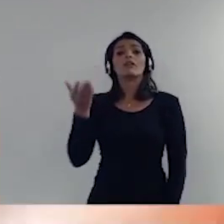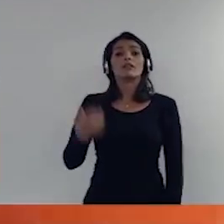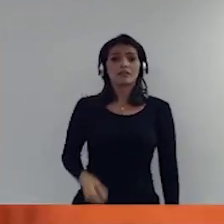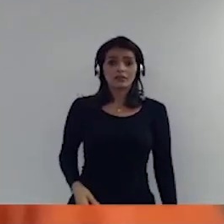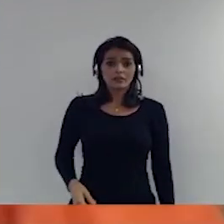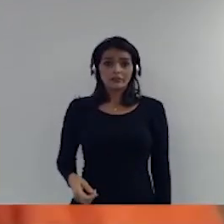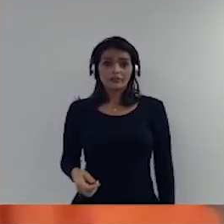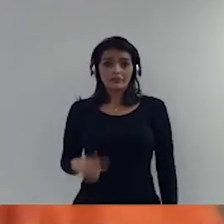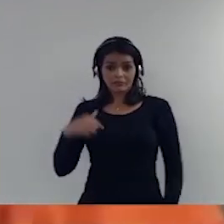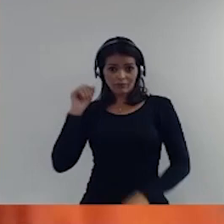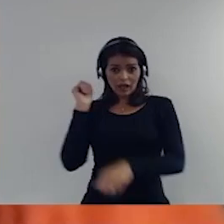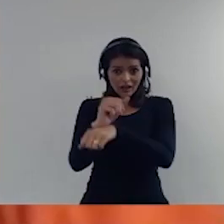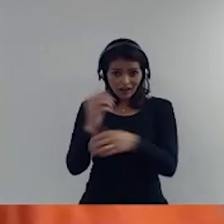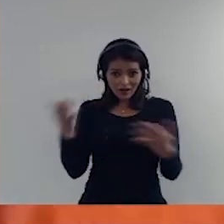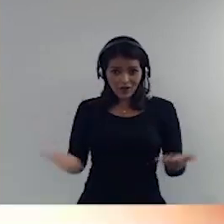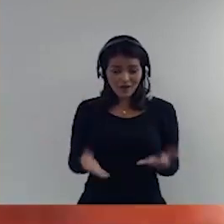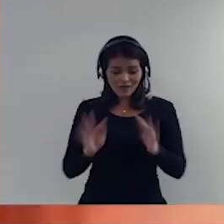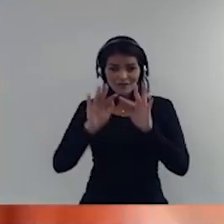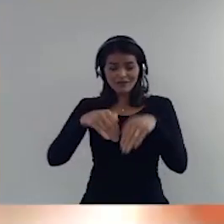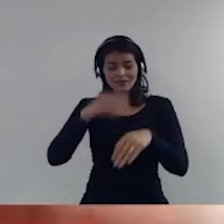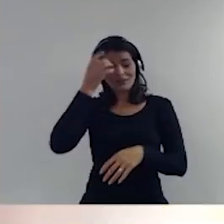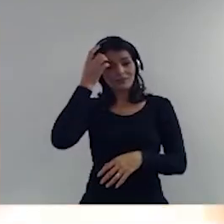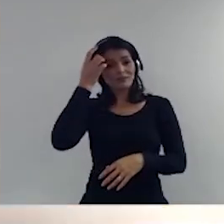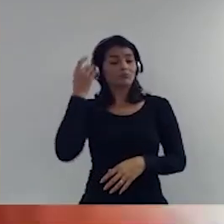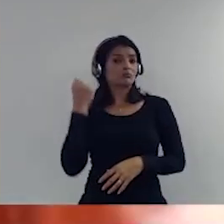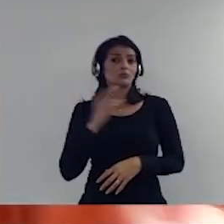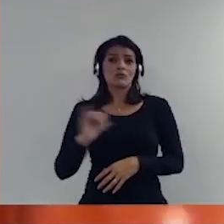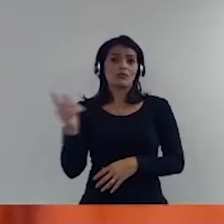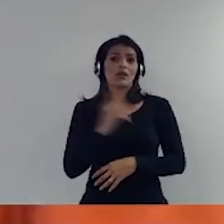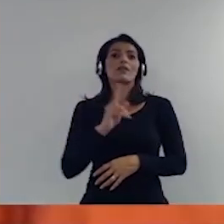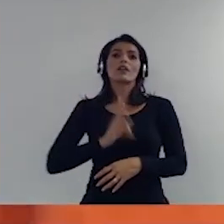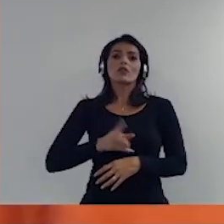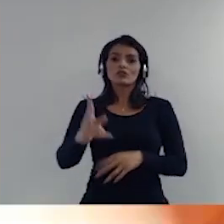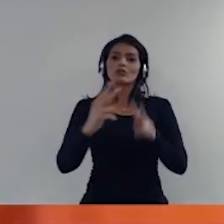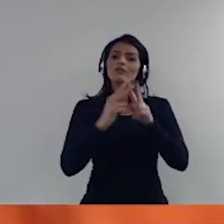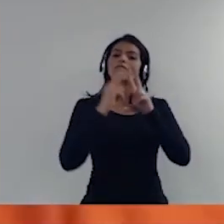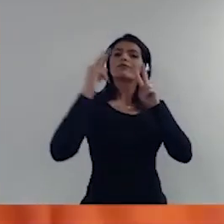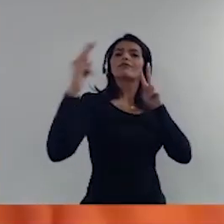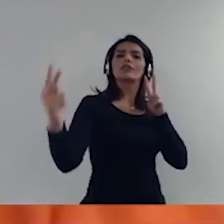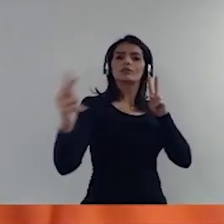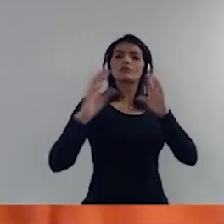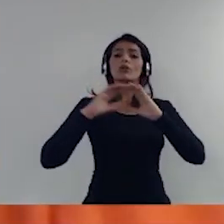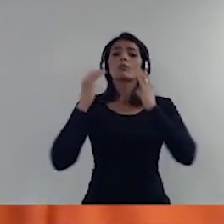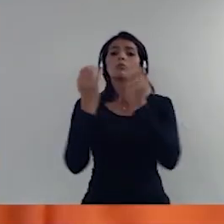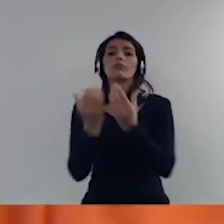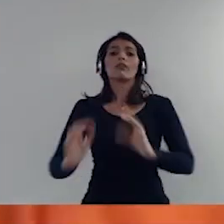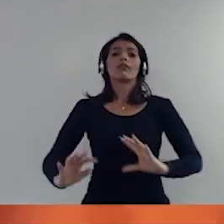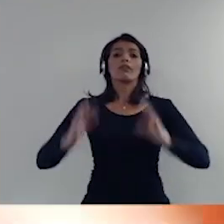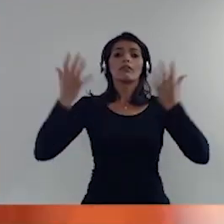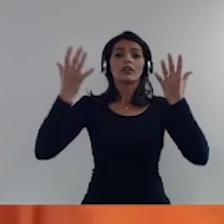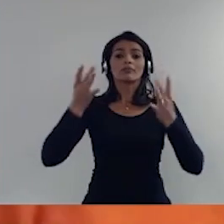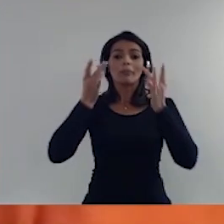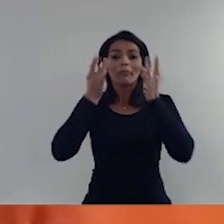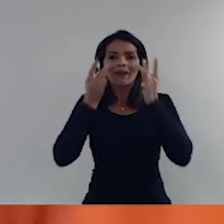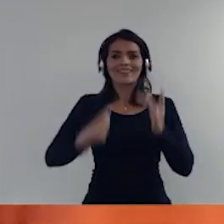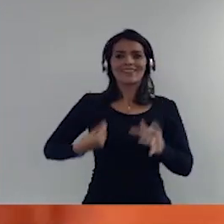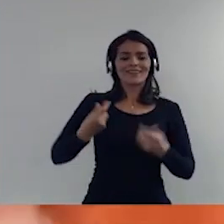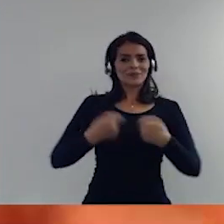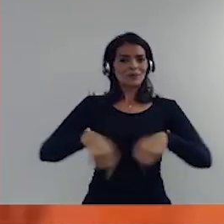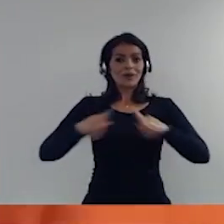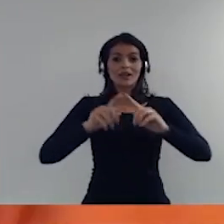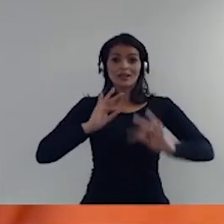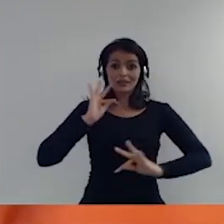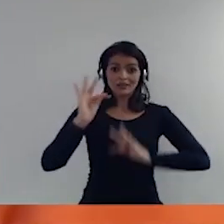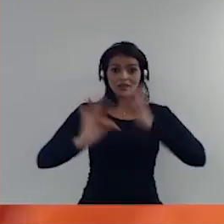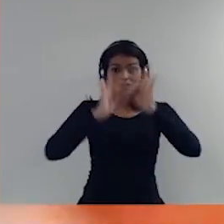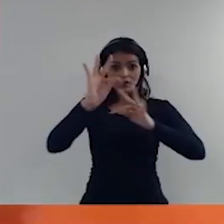estamos... Isso aqui não vai parar. Nós vamos continuar fazendo eventos, Vlad, dessa maneira. E aí a tecnologia, e o